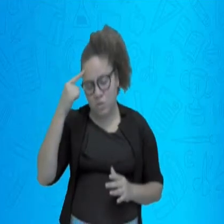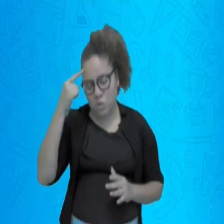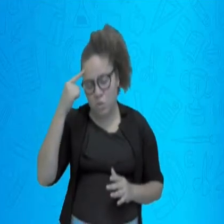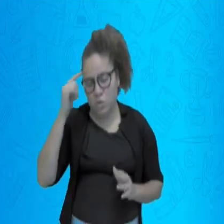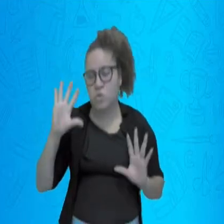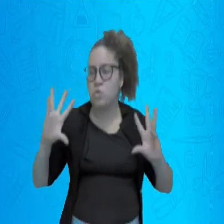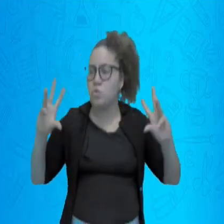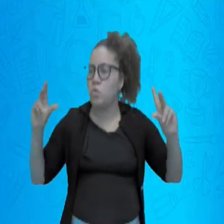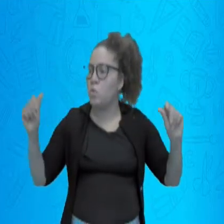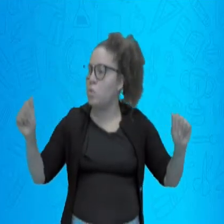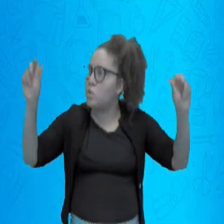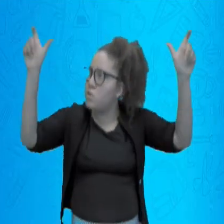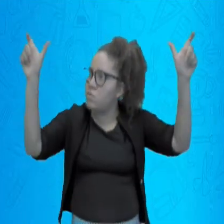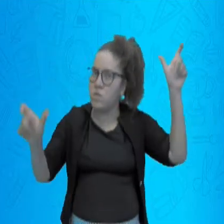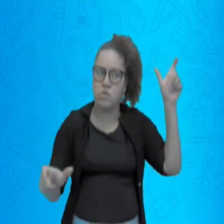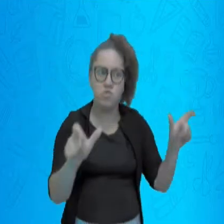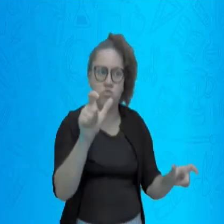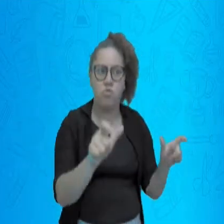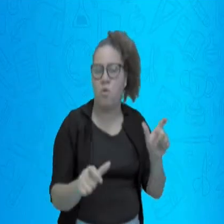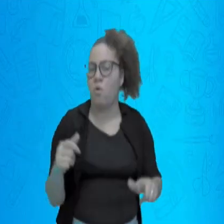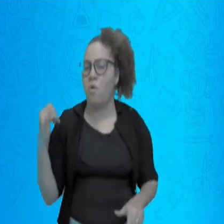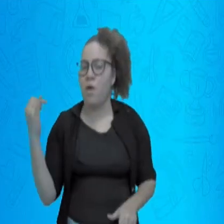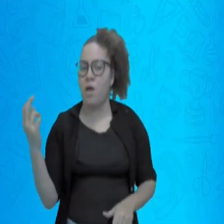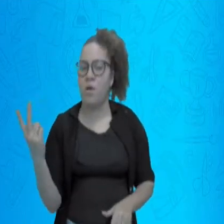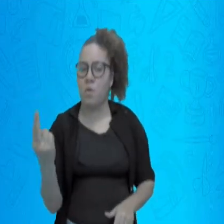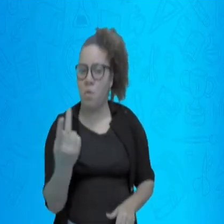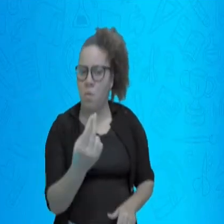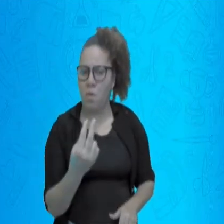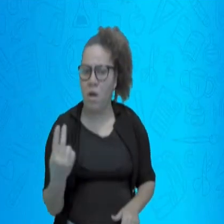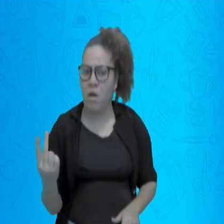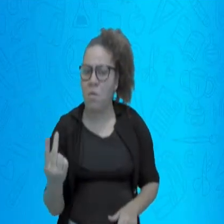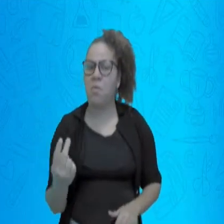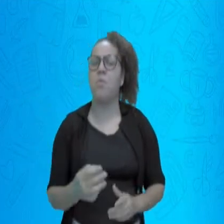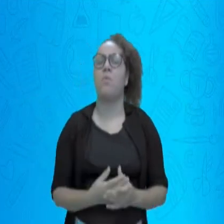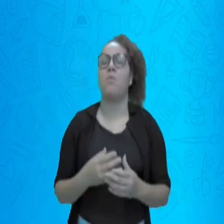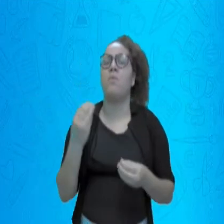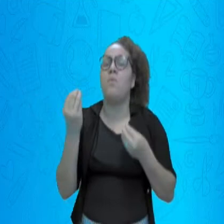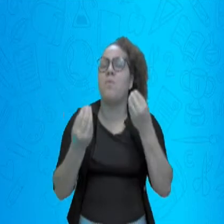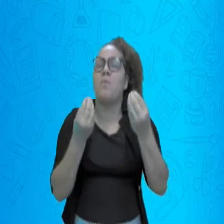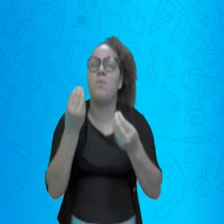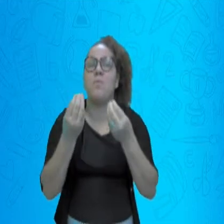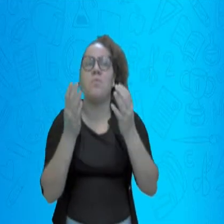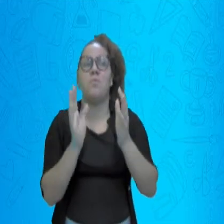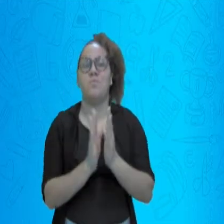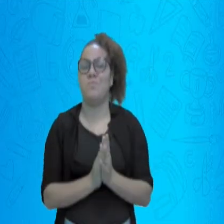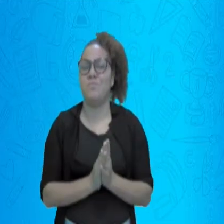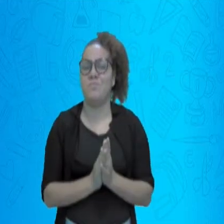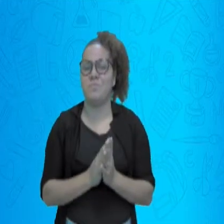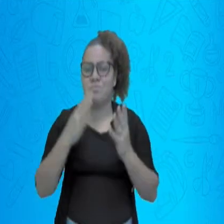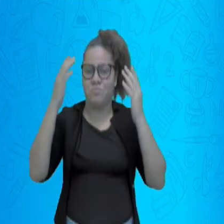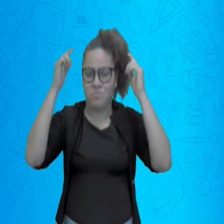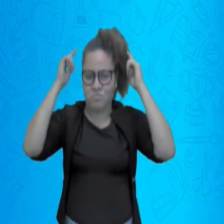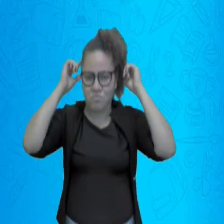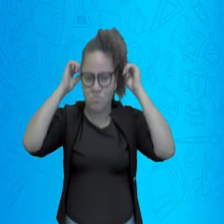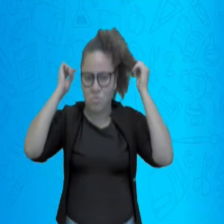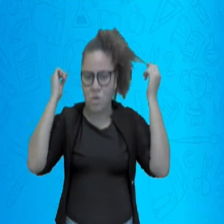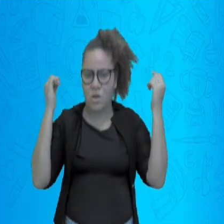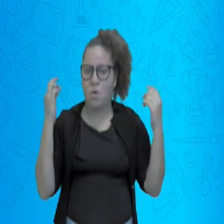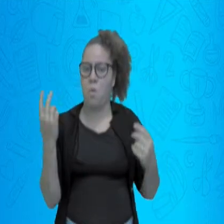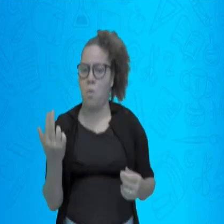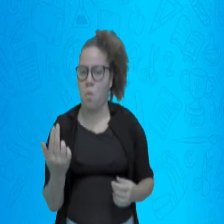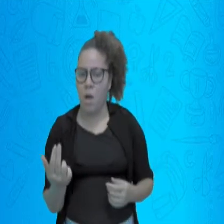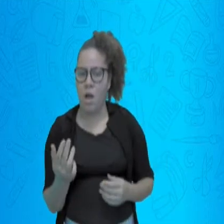iguais? Com a mesma altura, com o mesmo rosto, o mesmo cabelo, até